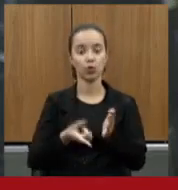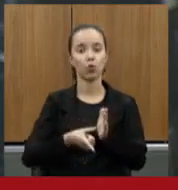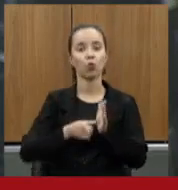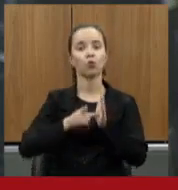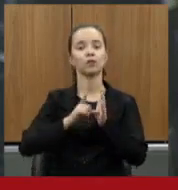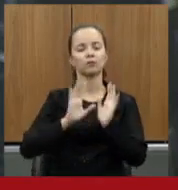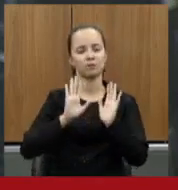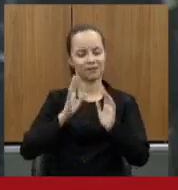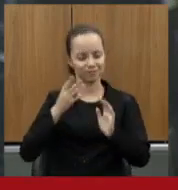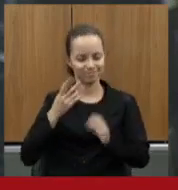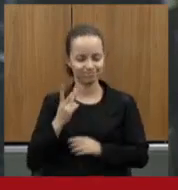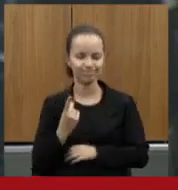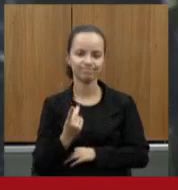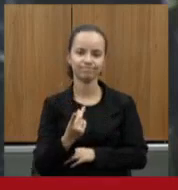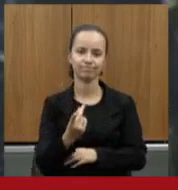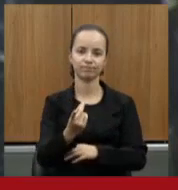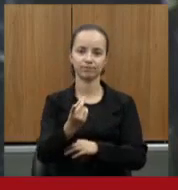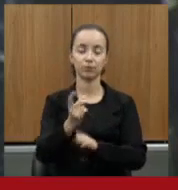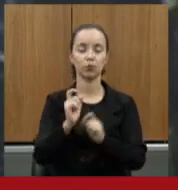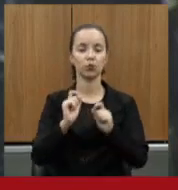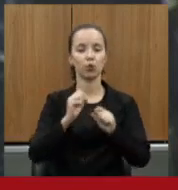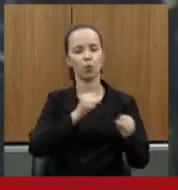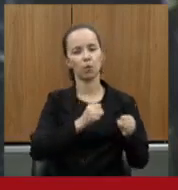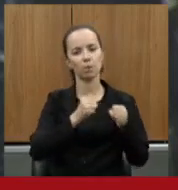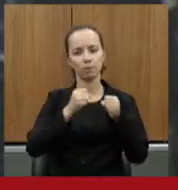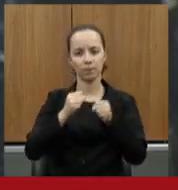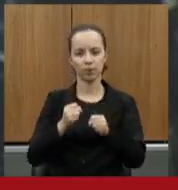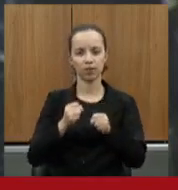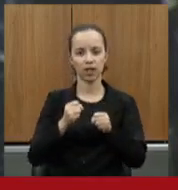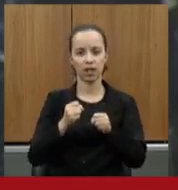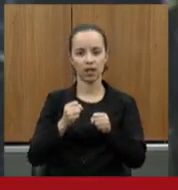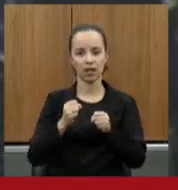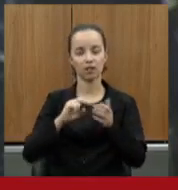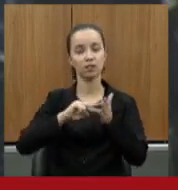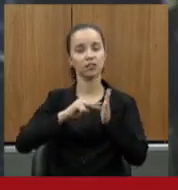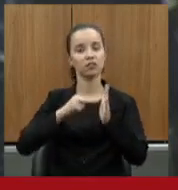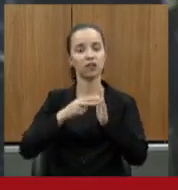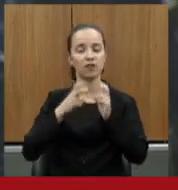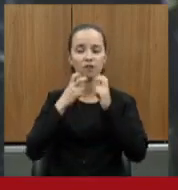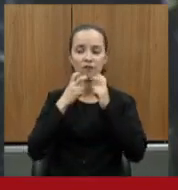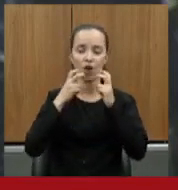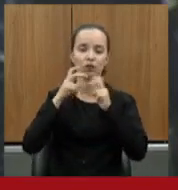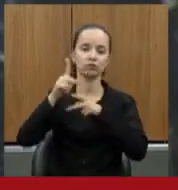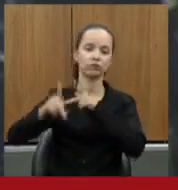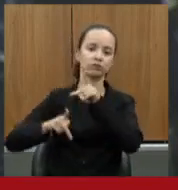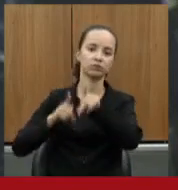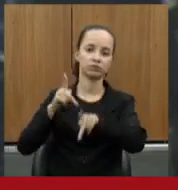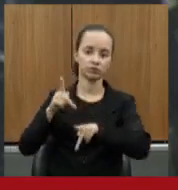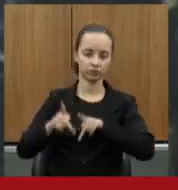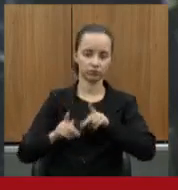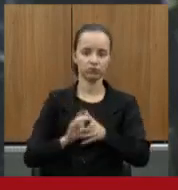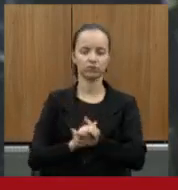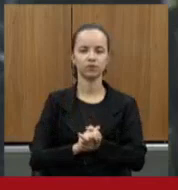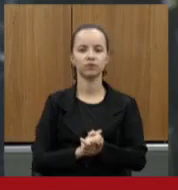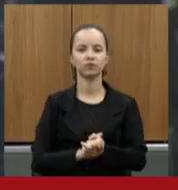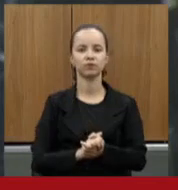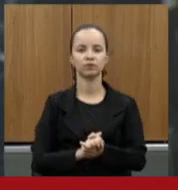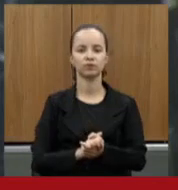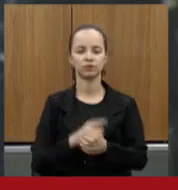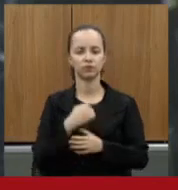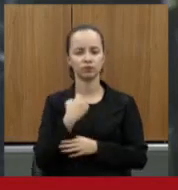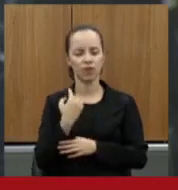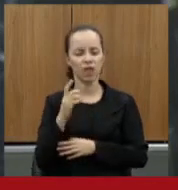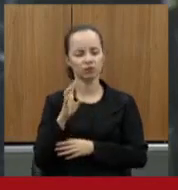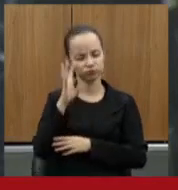e sempre, o poder e a voz de sua gente. Generosamente